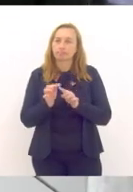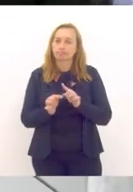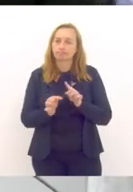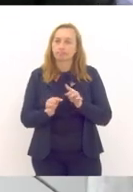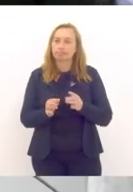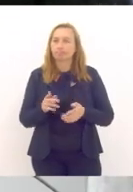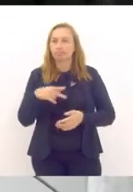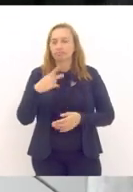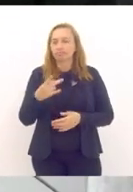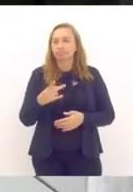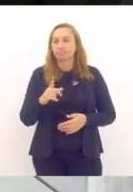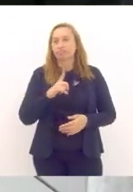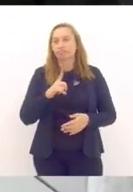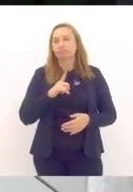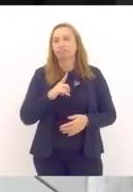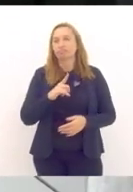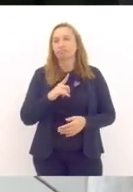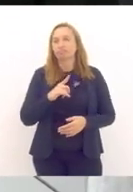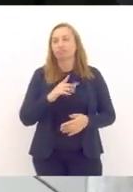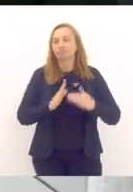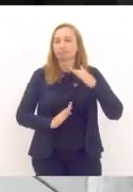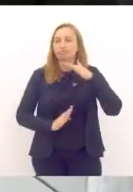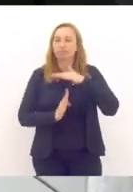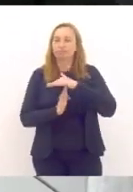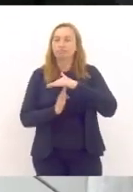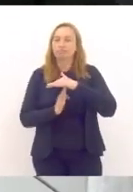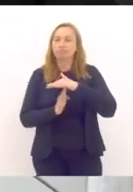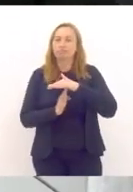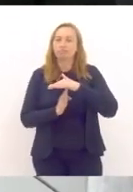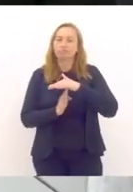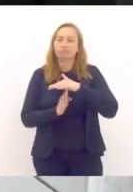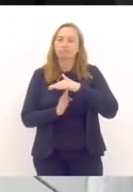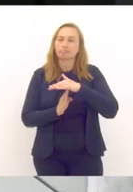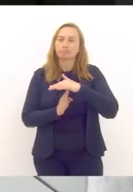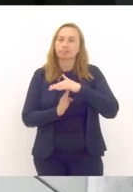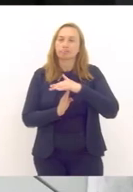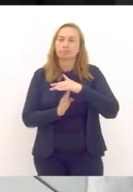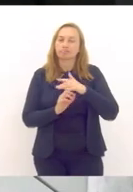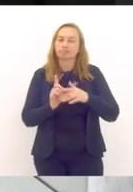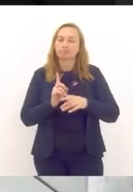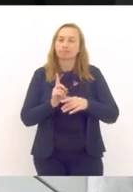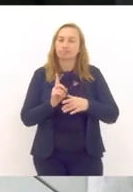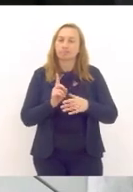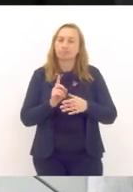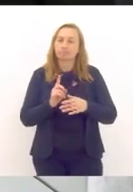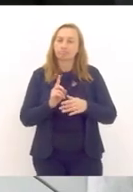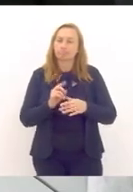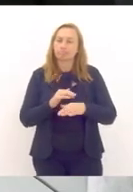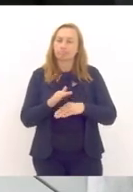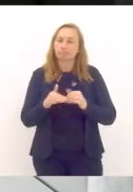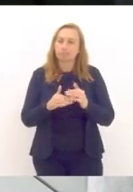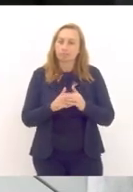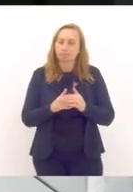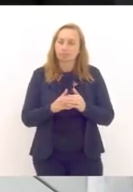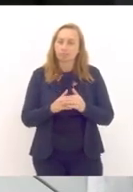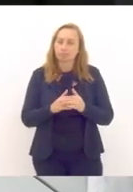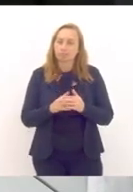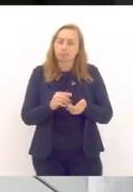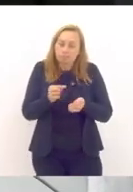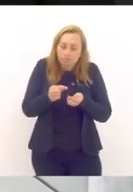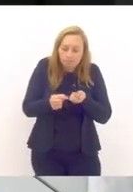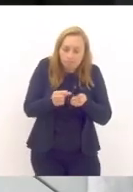fala se tem um mínimo quando é o mínimo que deveria ser investido. E, por óbvio, que a gente deve